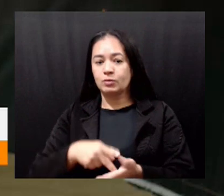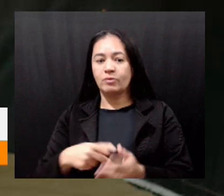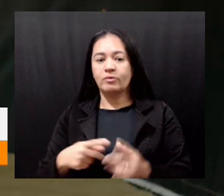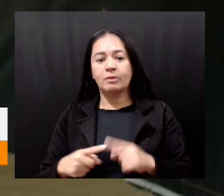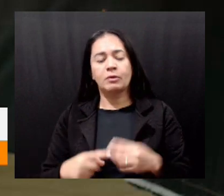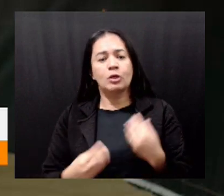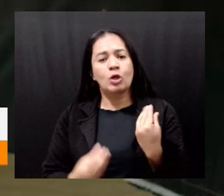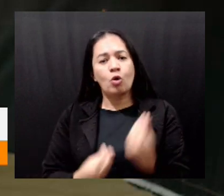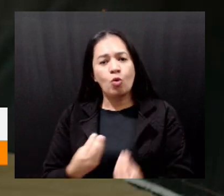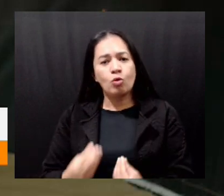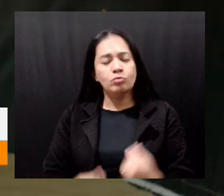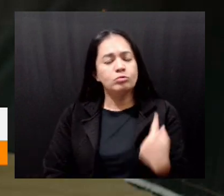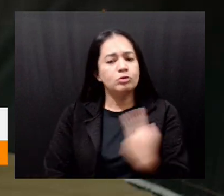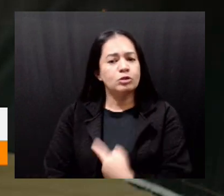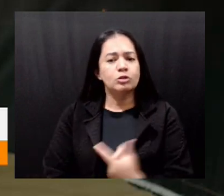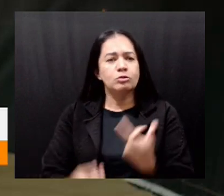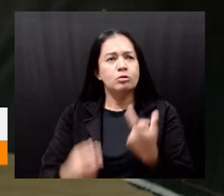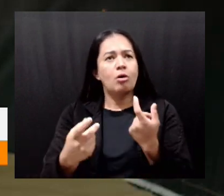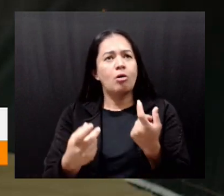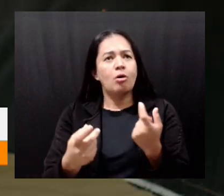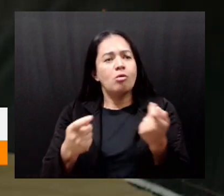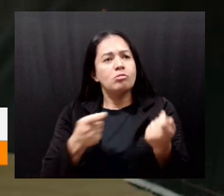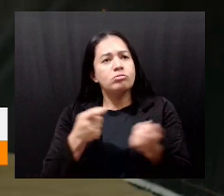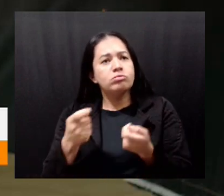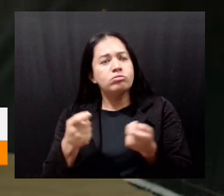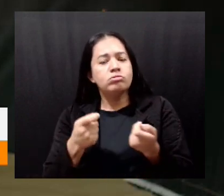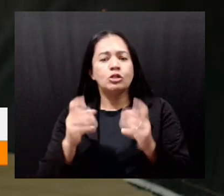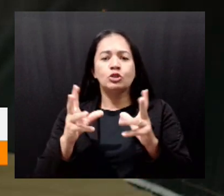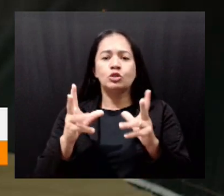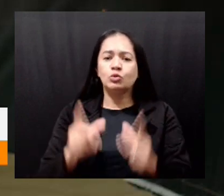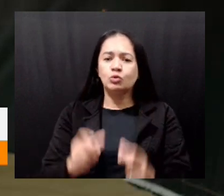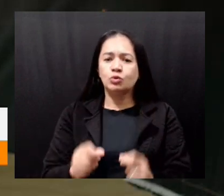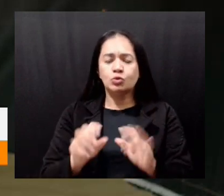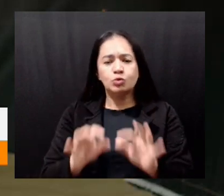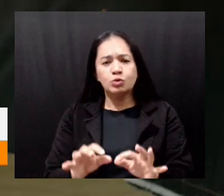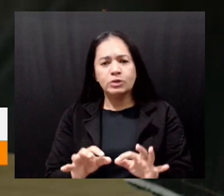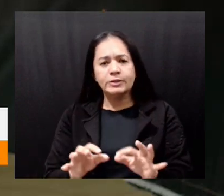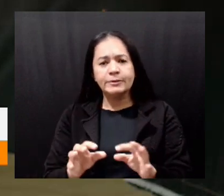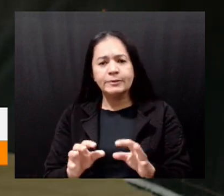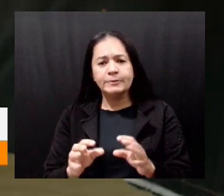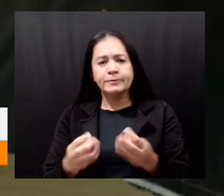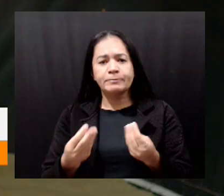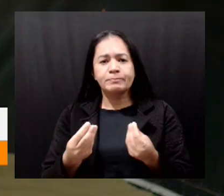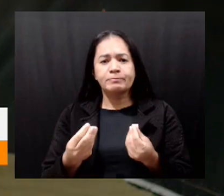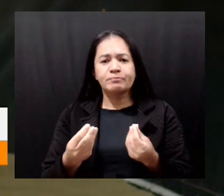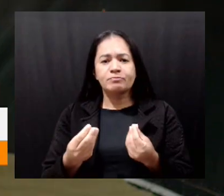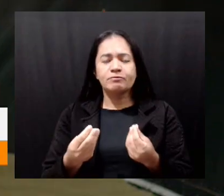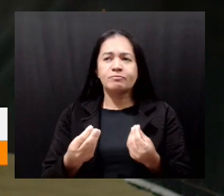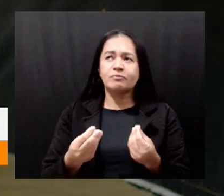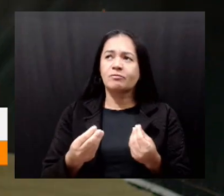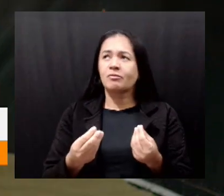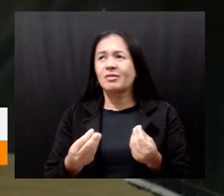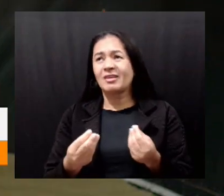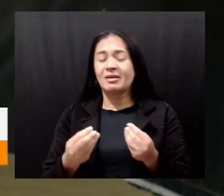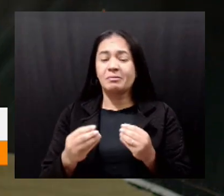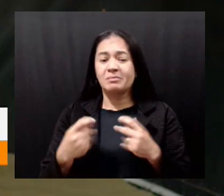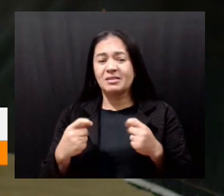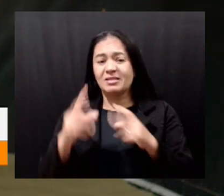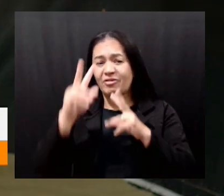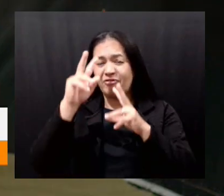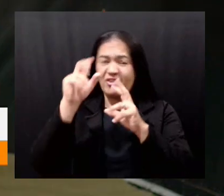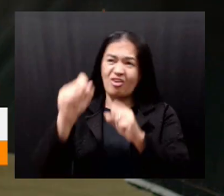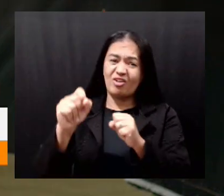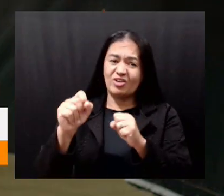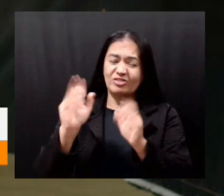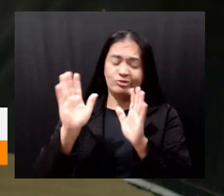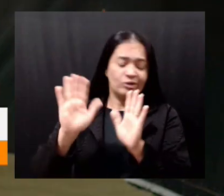né? Como é que a gente administra tudo isso, tendo que ser, não digo forte, porque esse negócio de ser forte já era, né? Acho que a gente